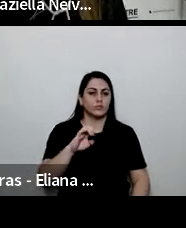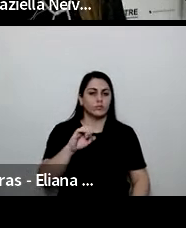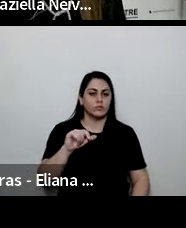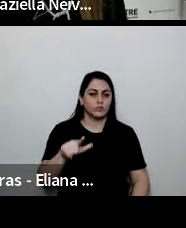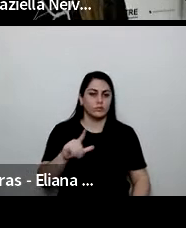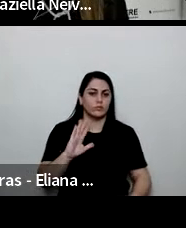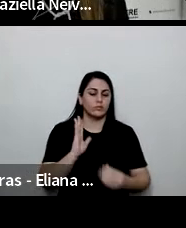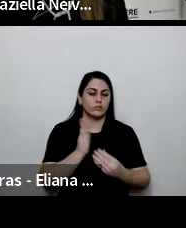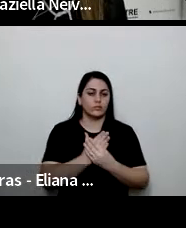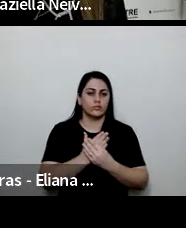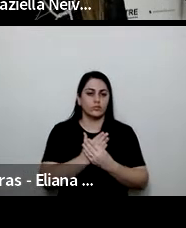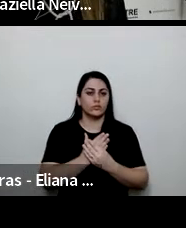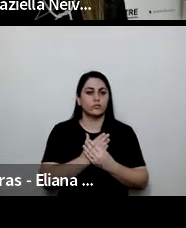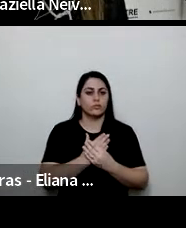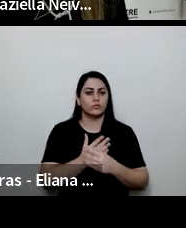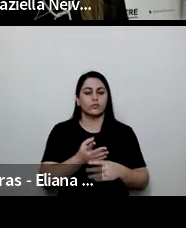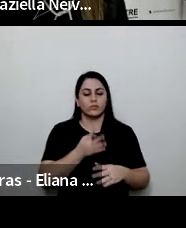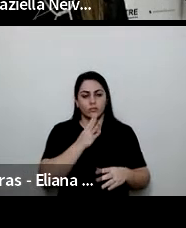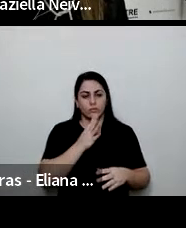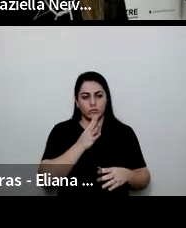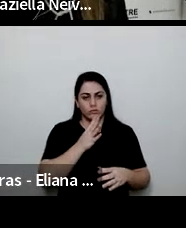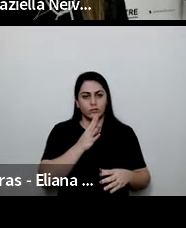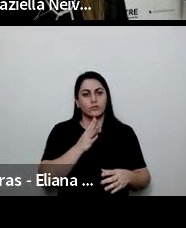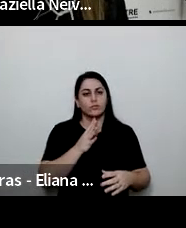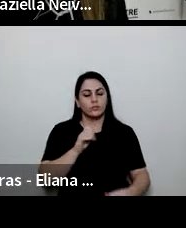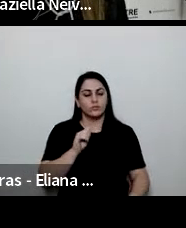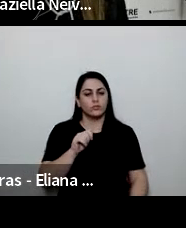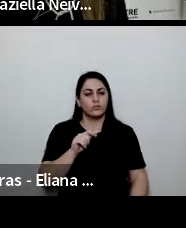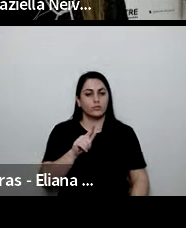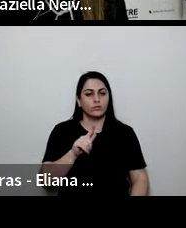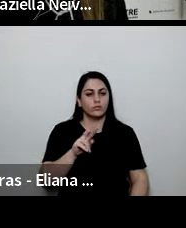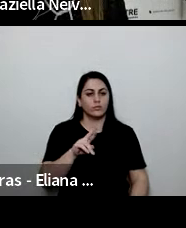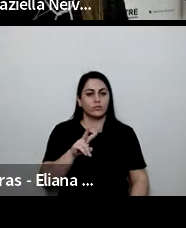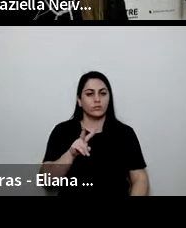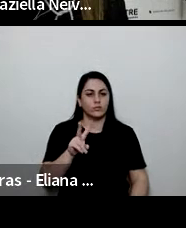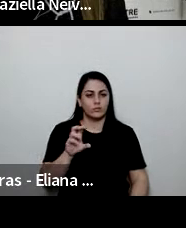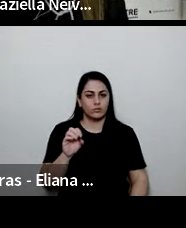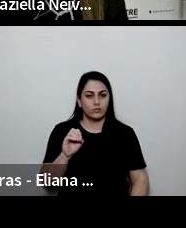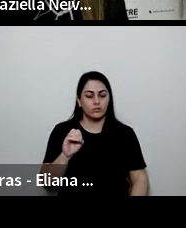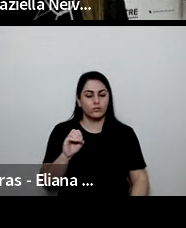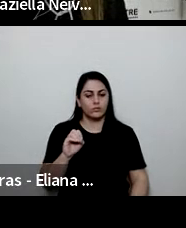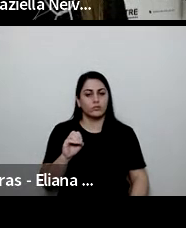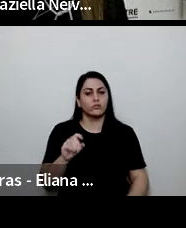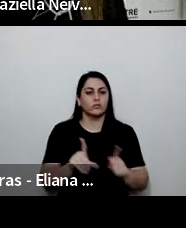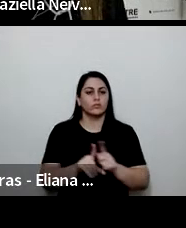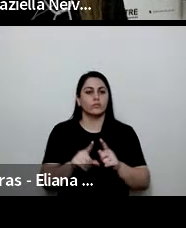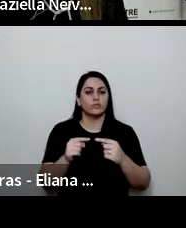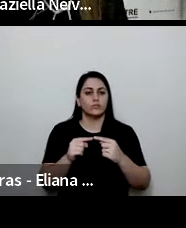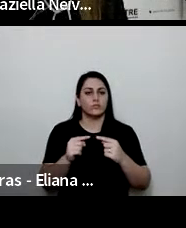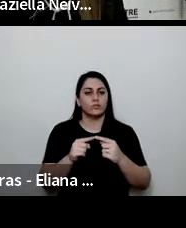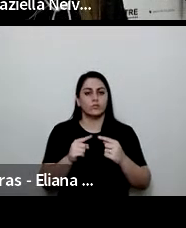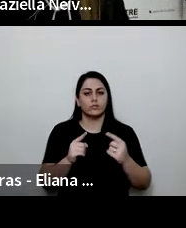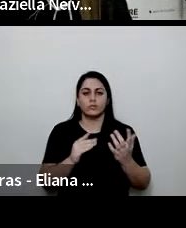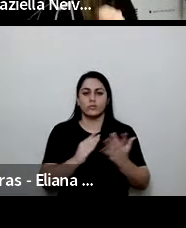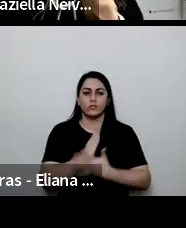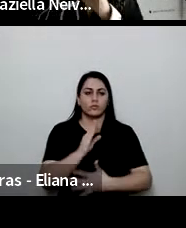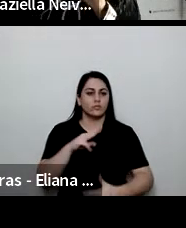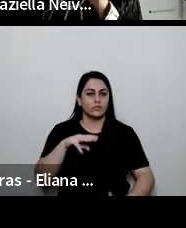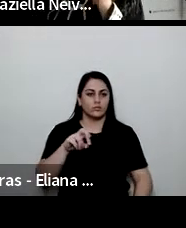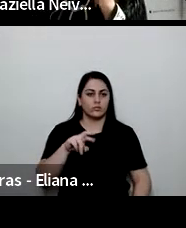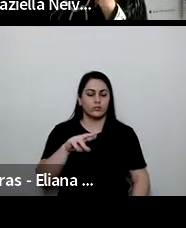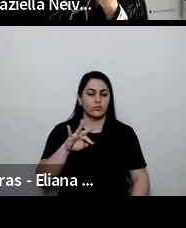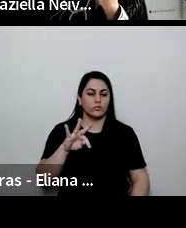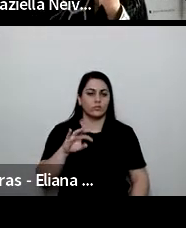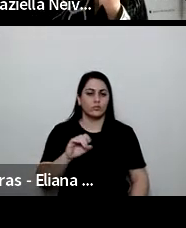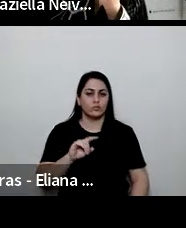interno cor I do agravo de instrumento para conhecer do agravo de instrumento e no mérito pelo seu 10 provimento